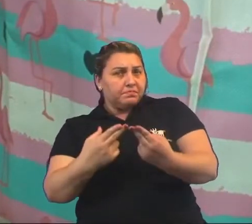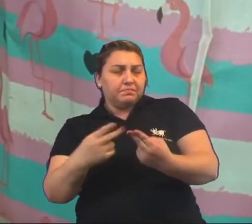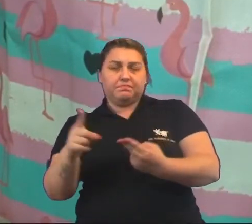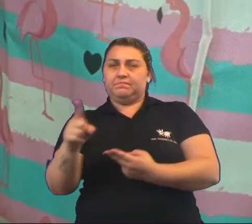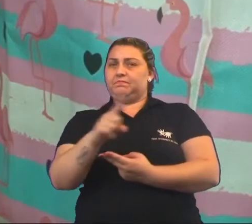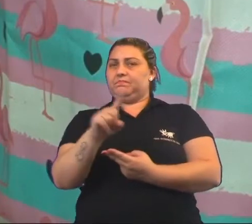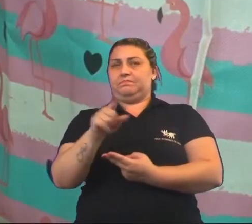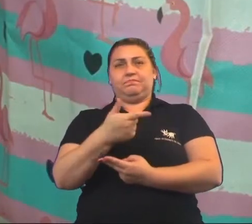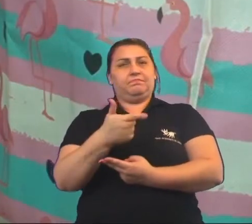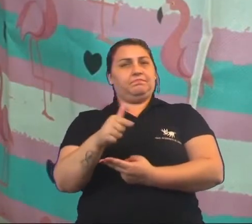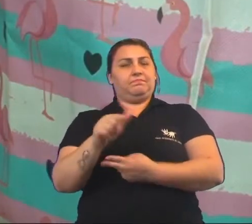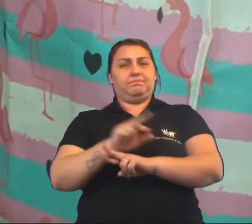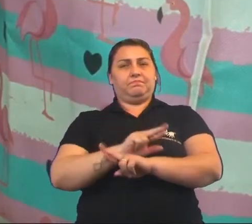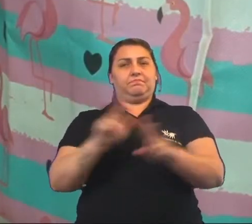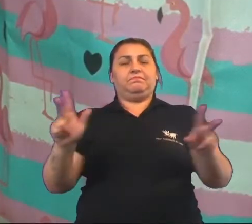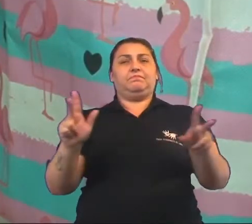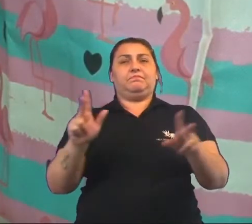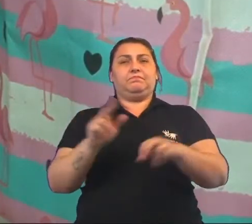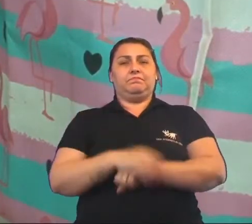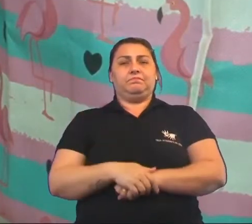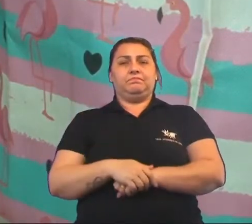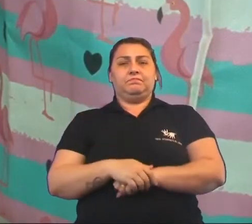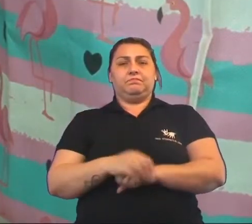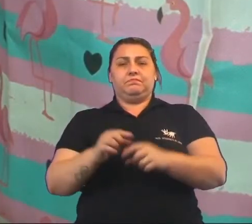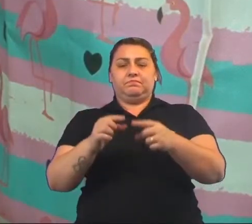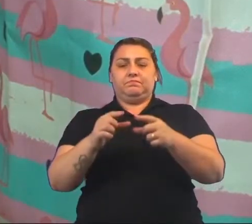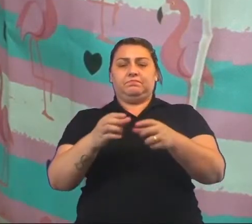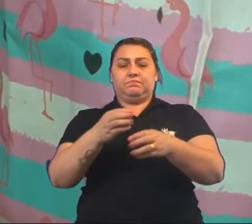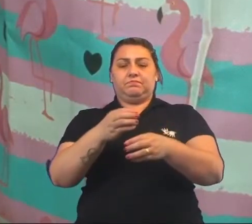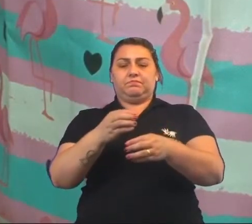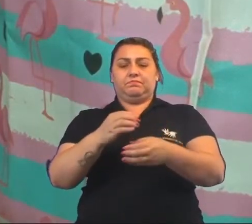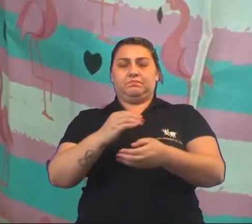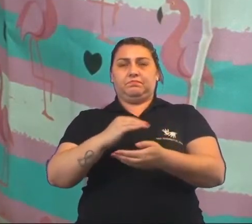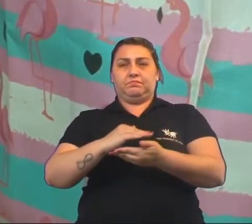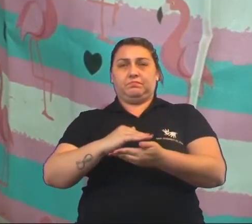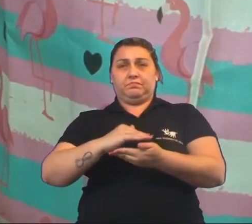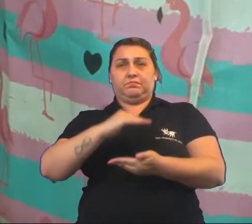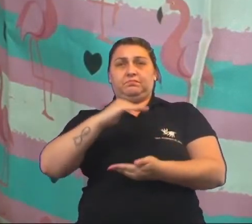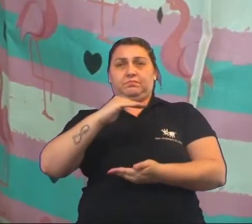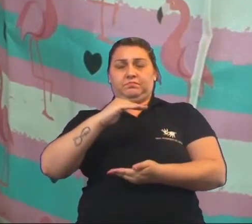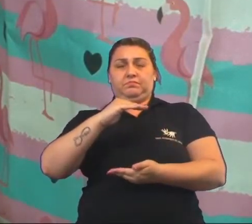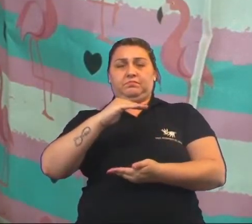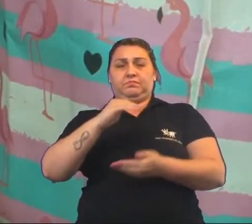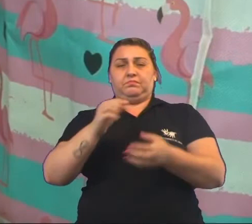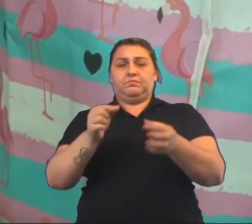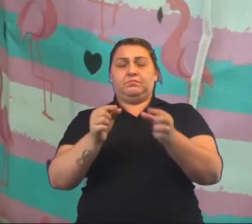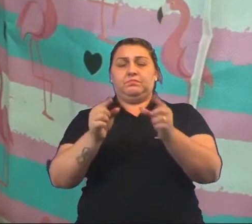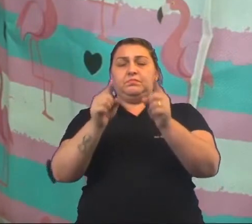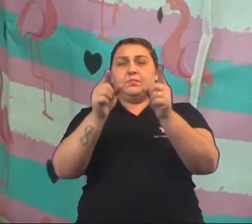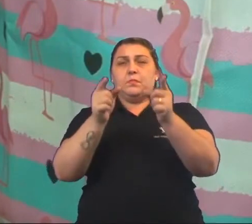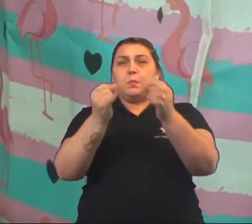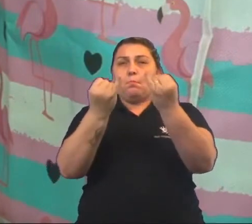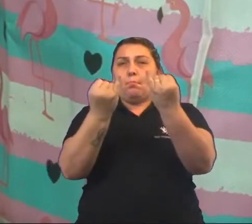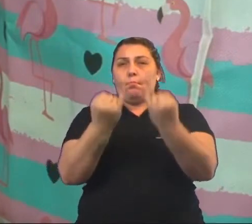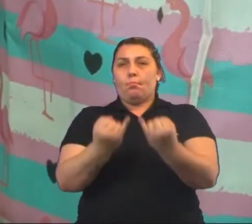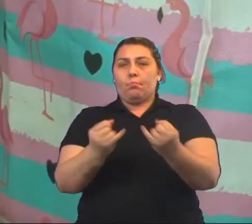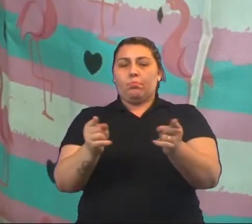Não, eles não têm formas iguais. Um é mais arredondado, o outro já tem o